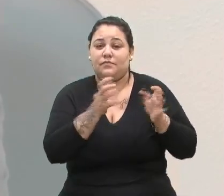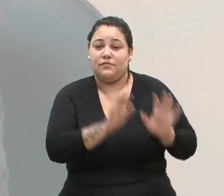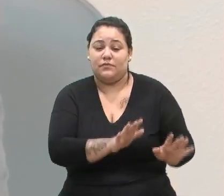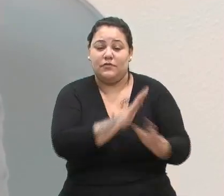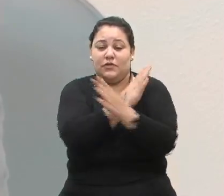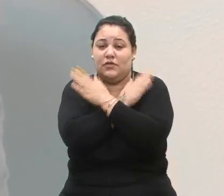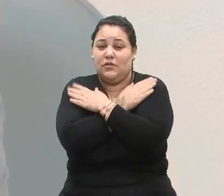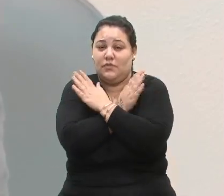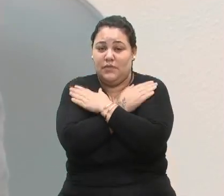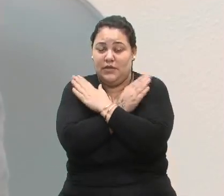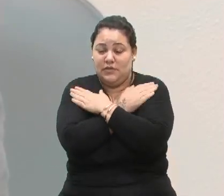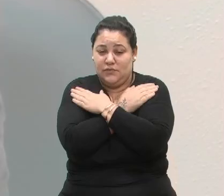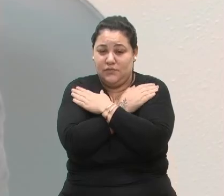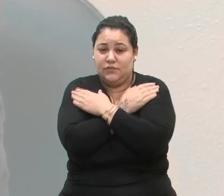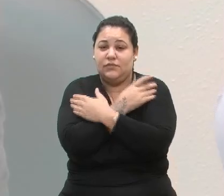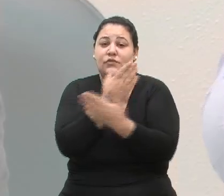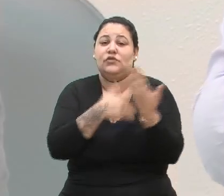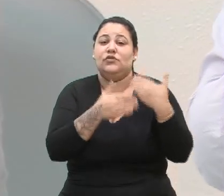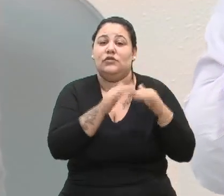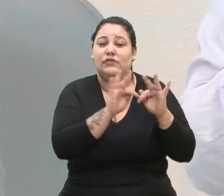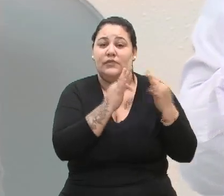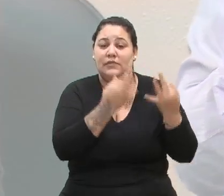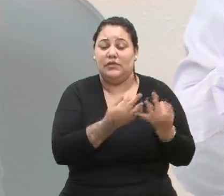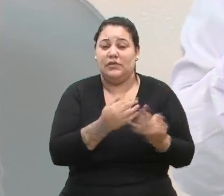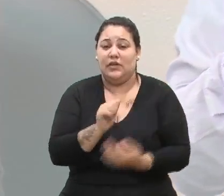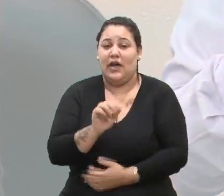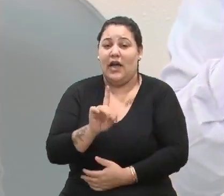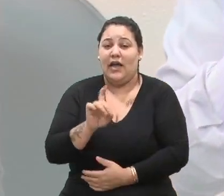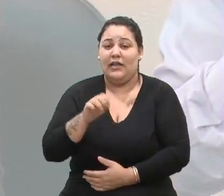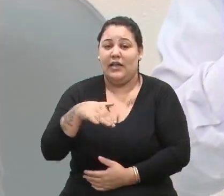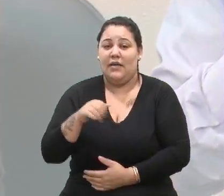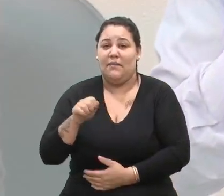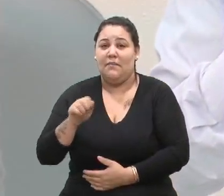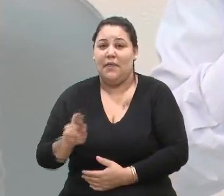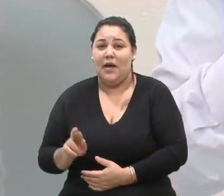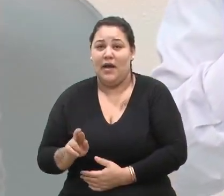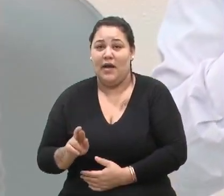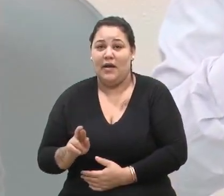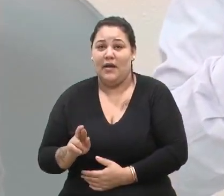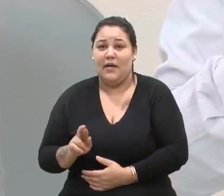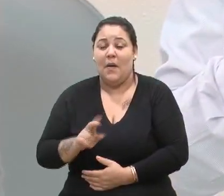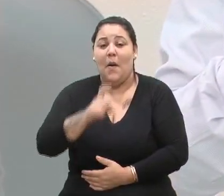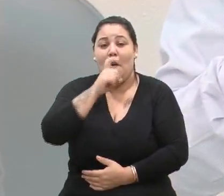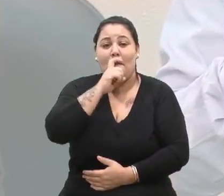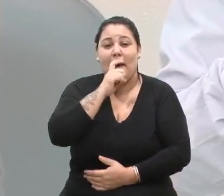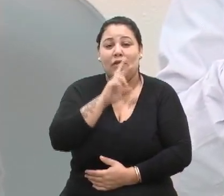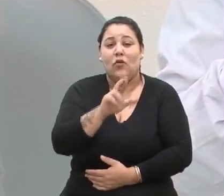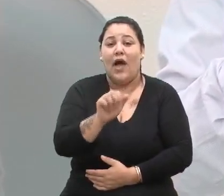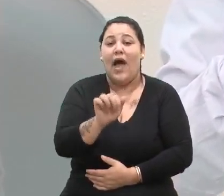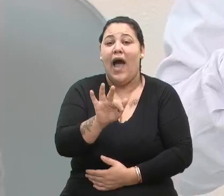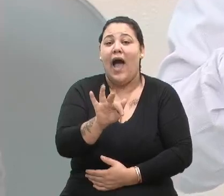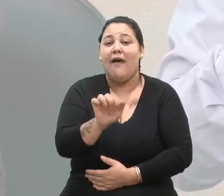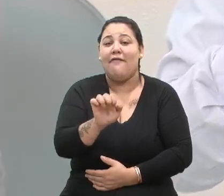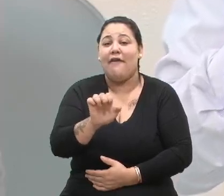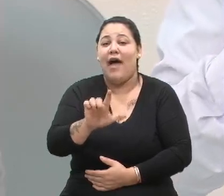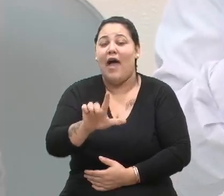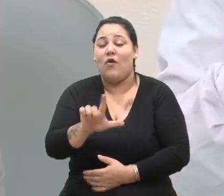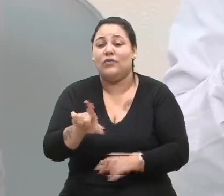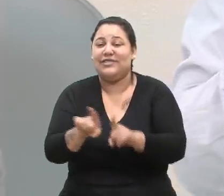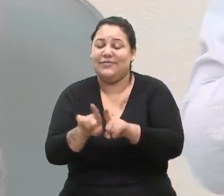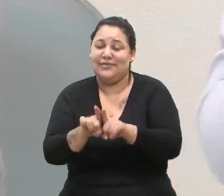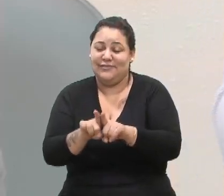do seu Ademar dos Santos, conhecido como Murumba, o pai do Rafael dos Santos, o Brasa lá da Esmel, que é o coordenador do FIESPORT, que também